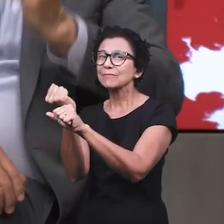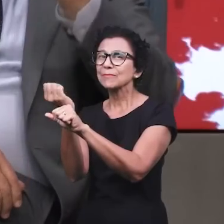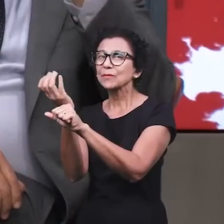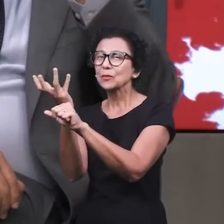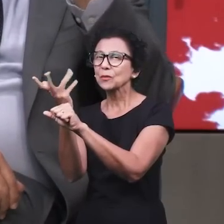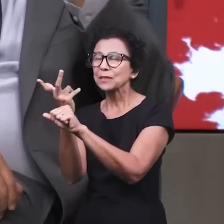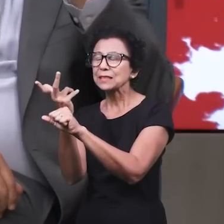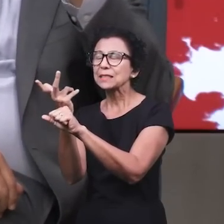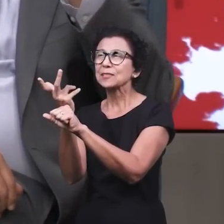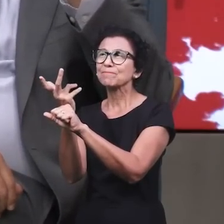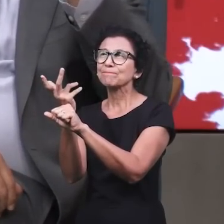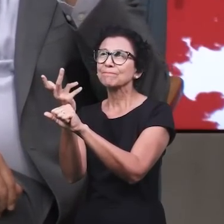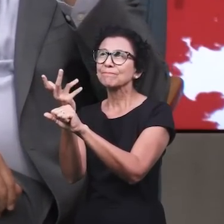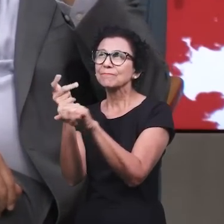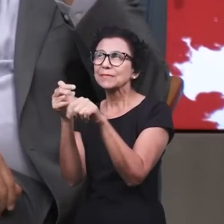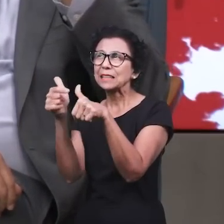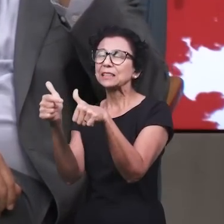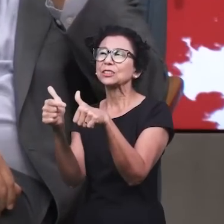Porque o louvor,